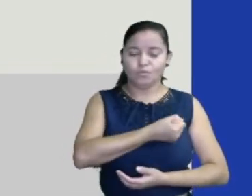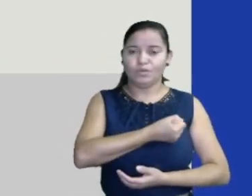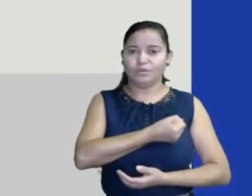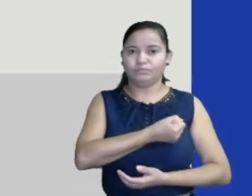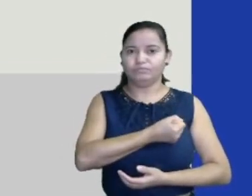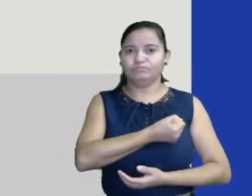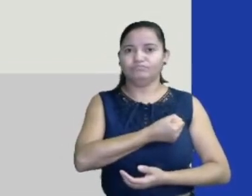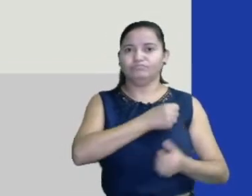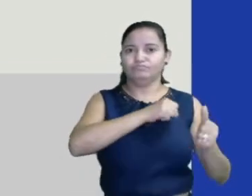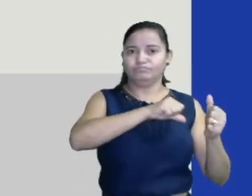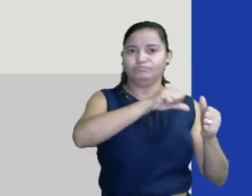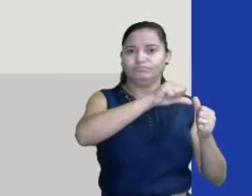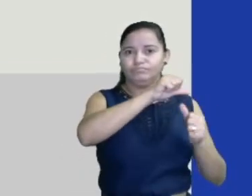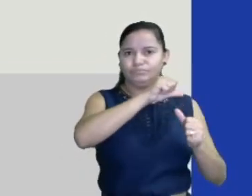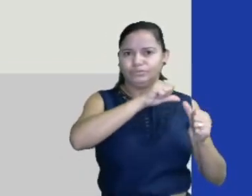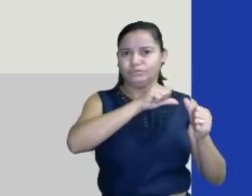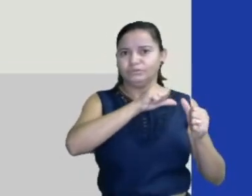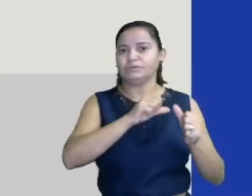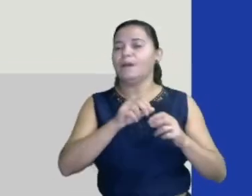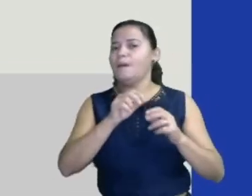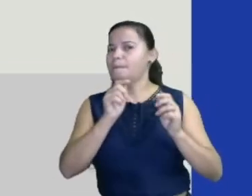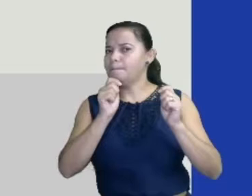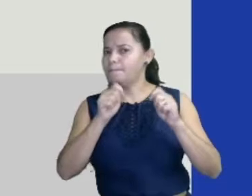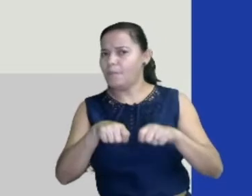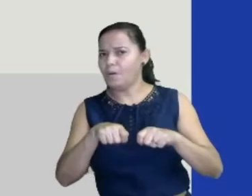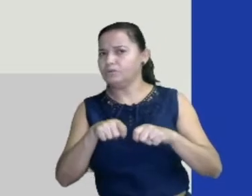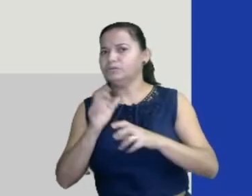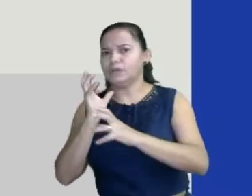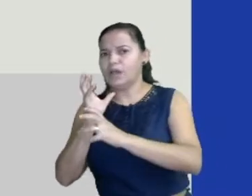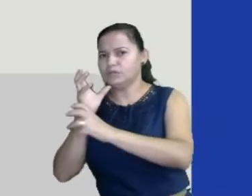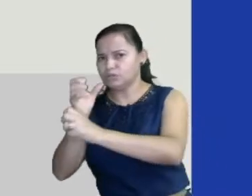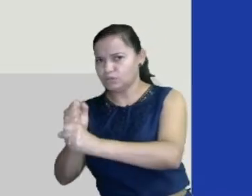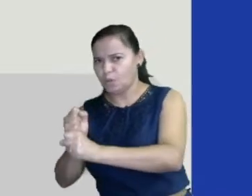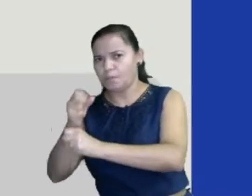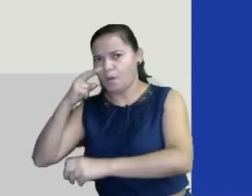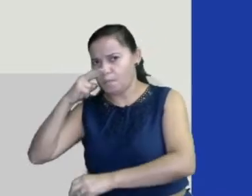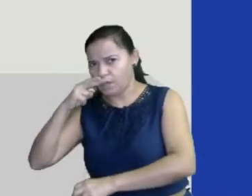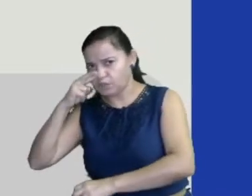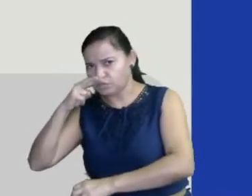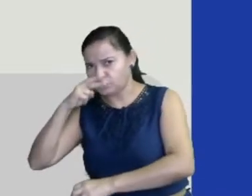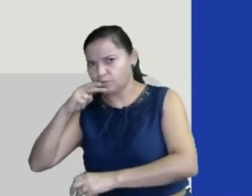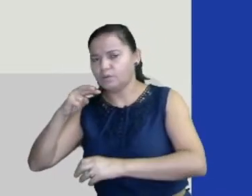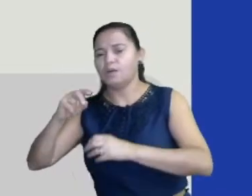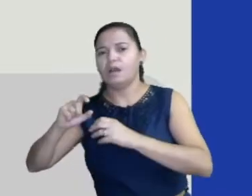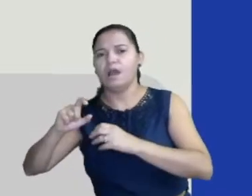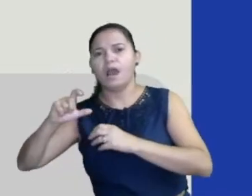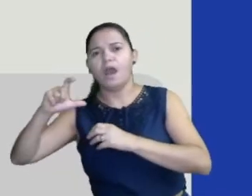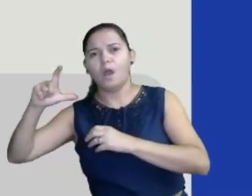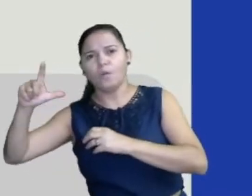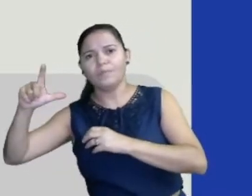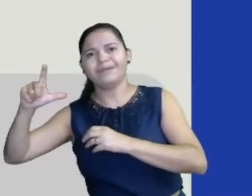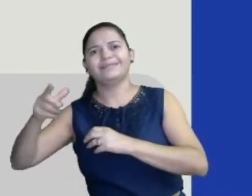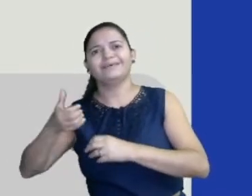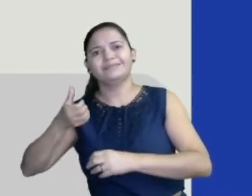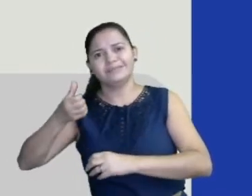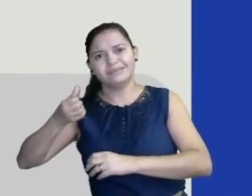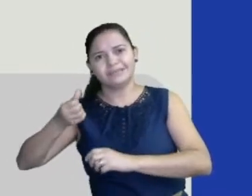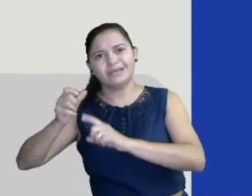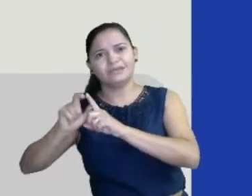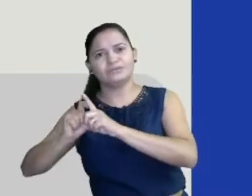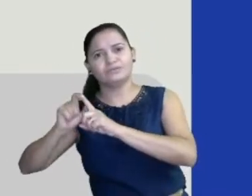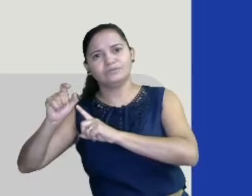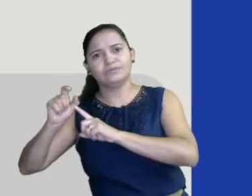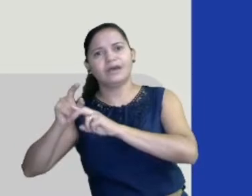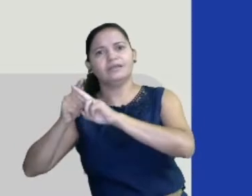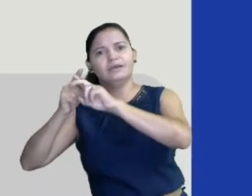36 eu multiplicar cada um dos fatores por fez o produto fica o mesmo aumentado de 6 unidades